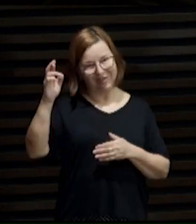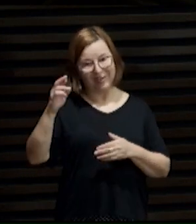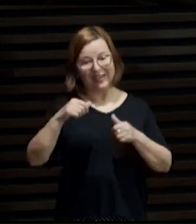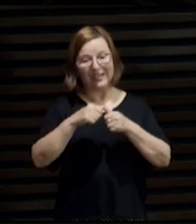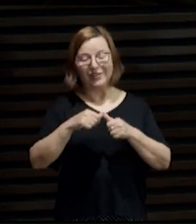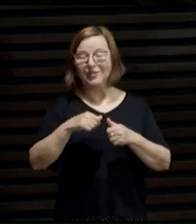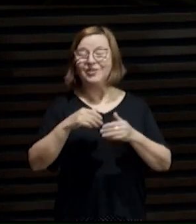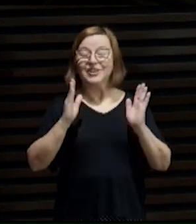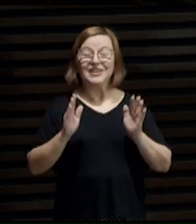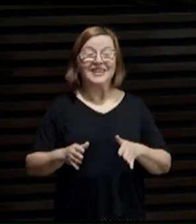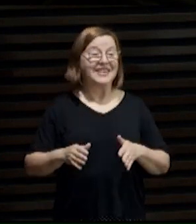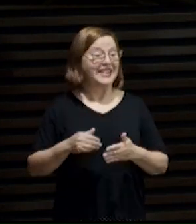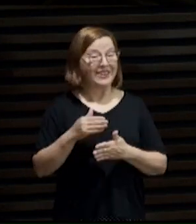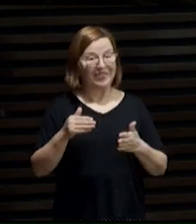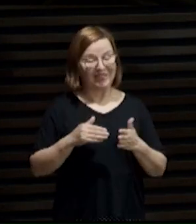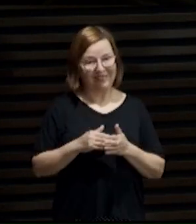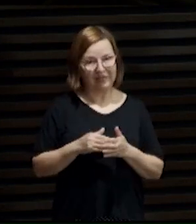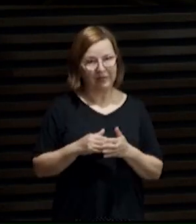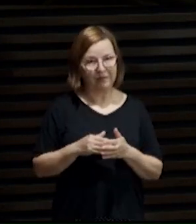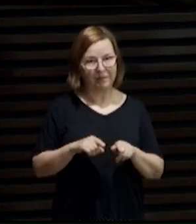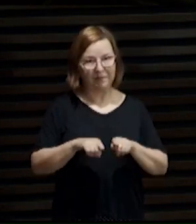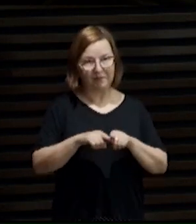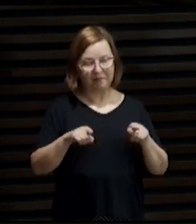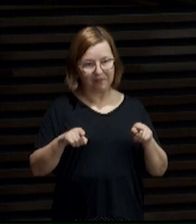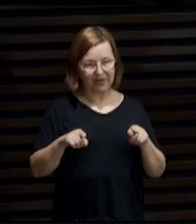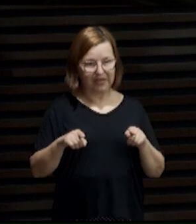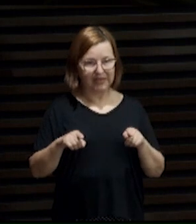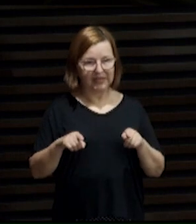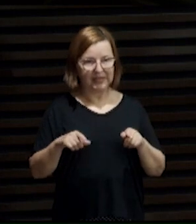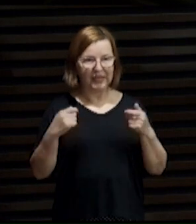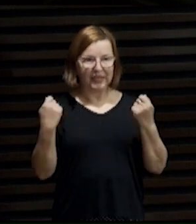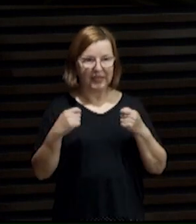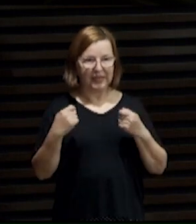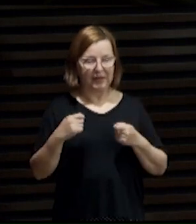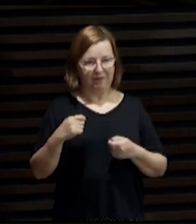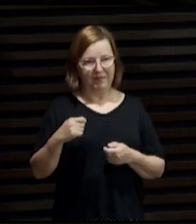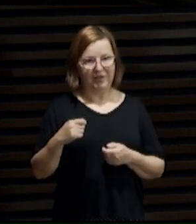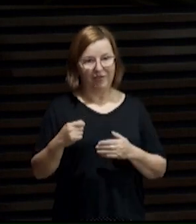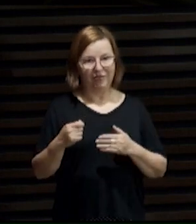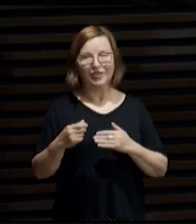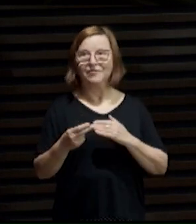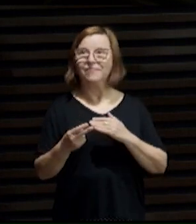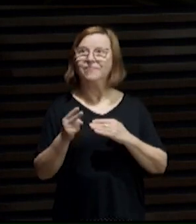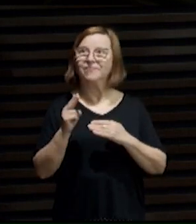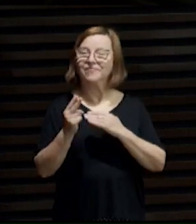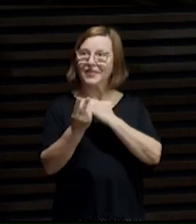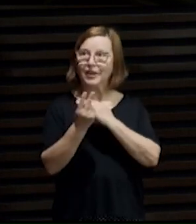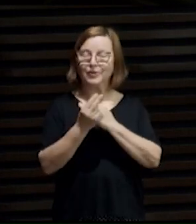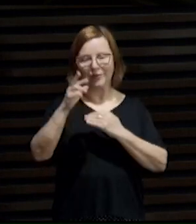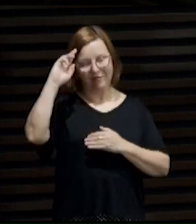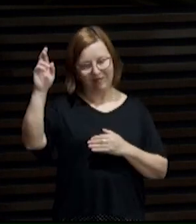nossas estratégias. Depende da mão providencial do Senhor. Agora, quando eu uso os